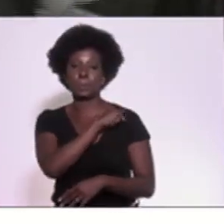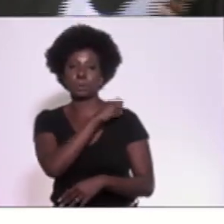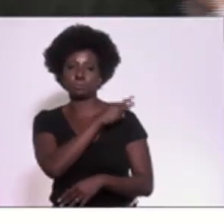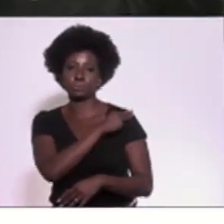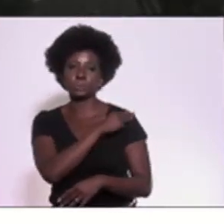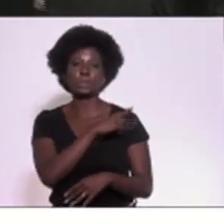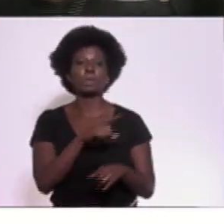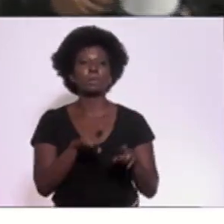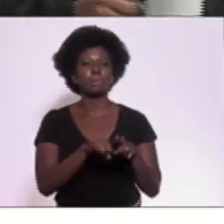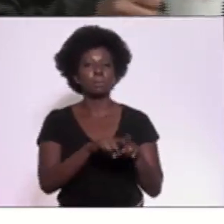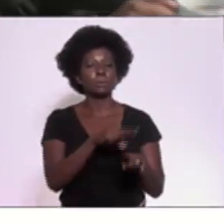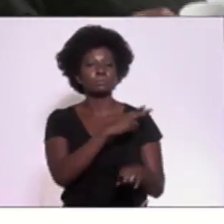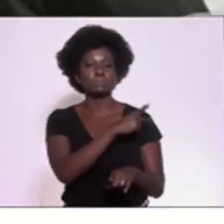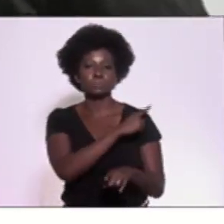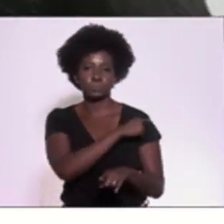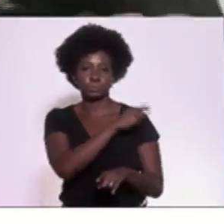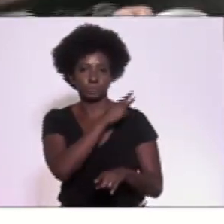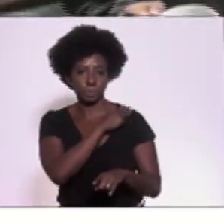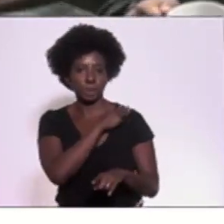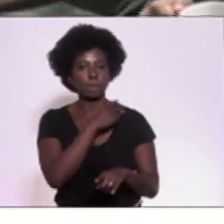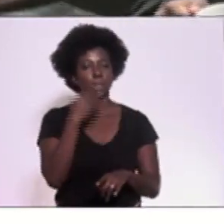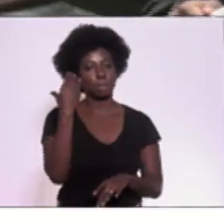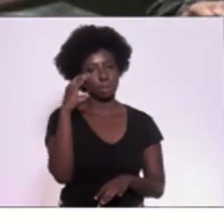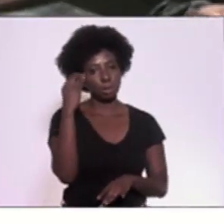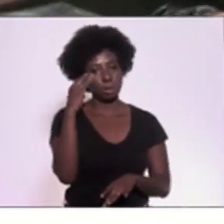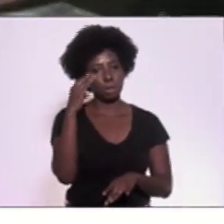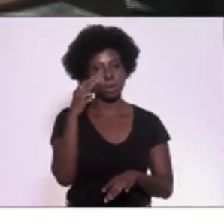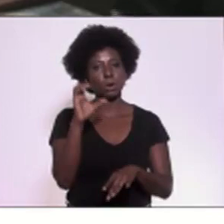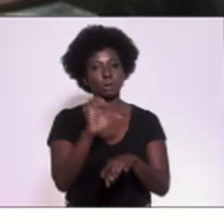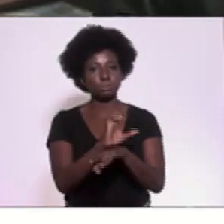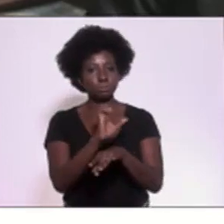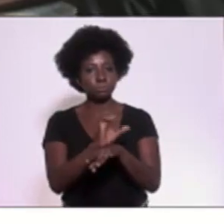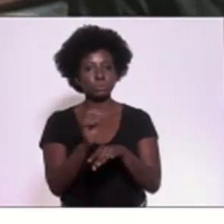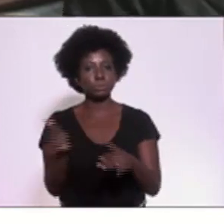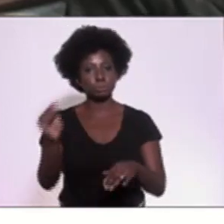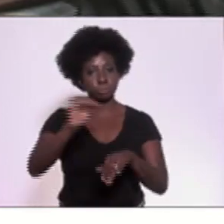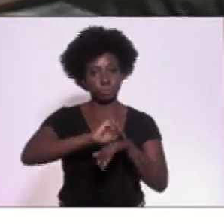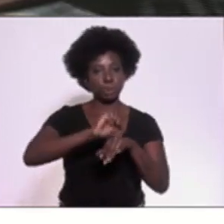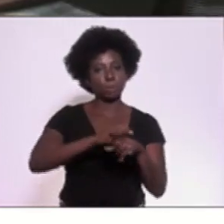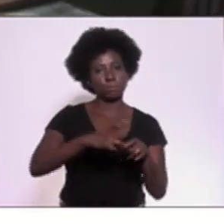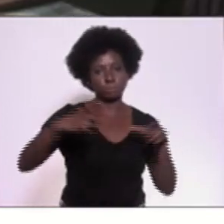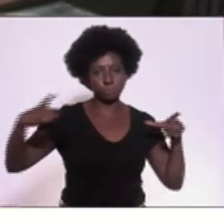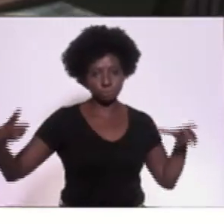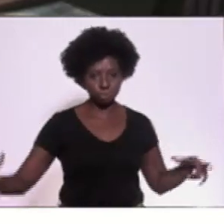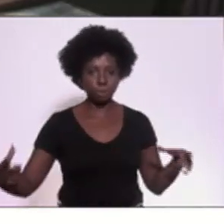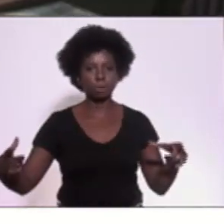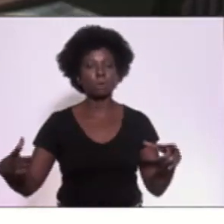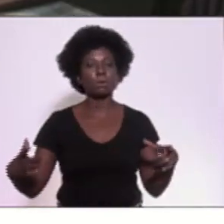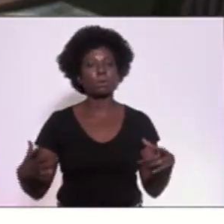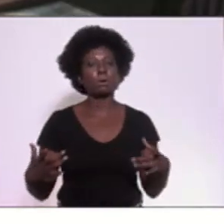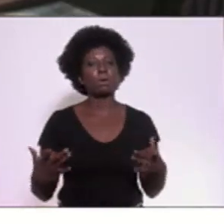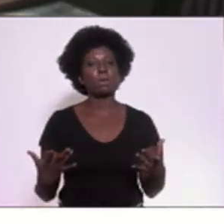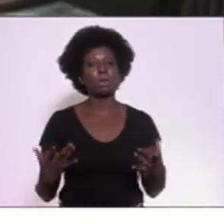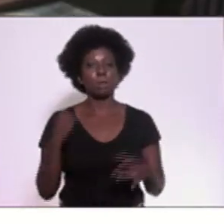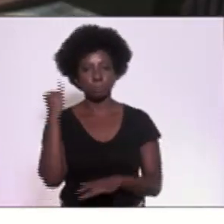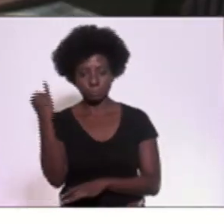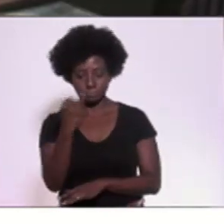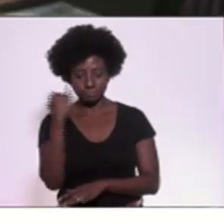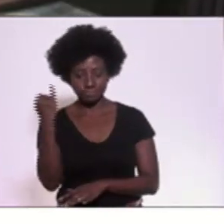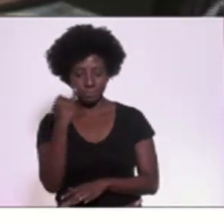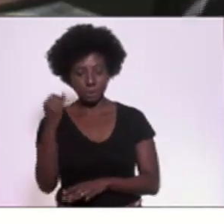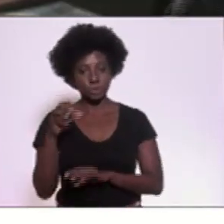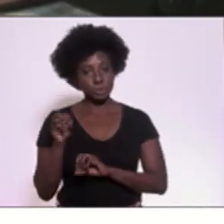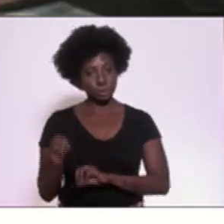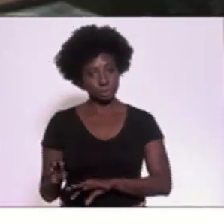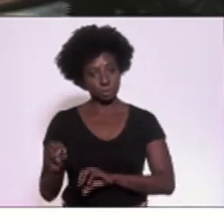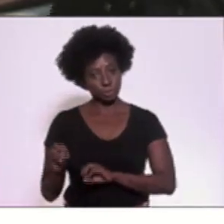médio. Niterói é a cidade no estado do Rio de Janeiro, uma das maiores no Brasil, com maior peso da educação privada.